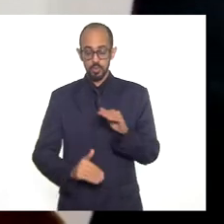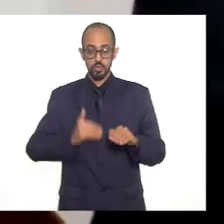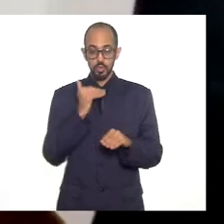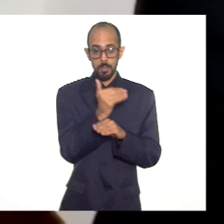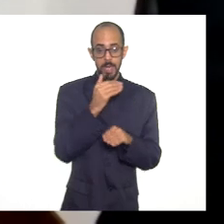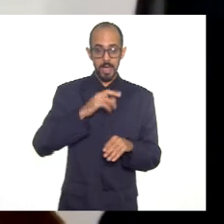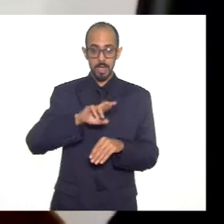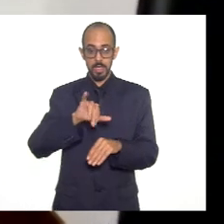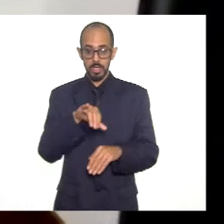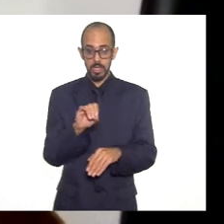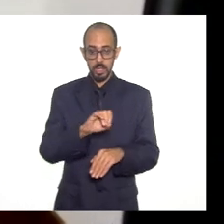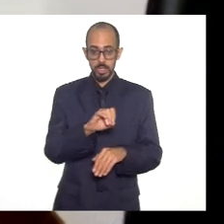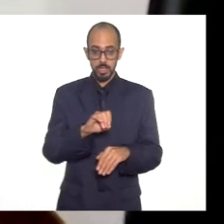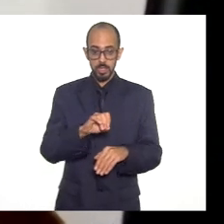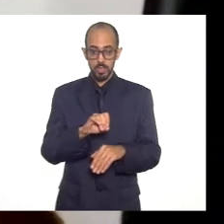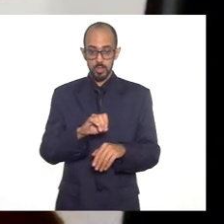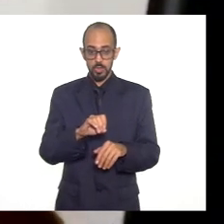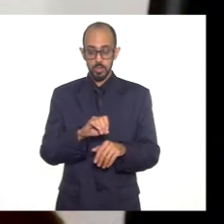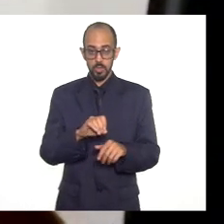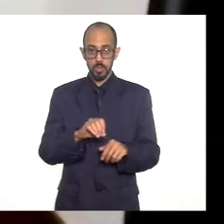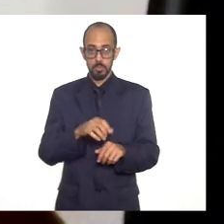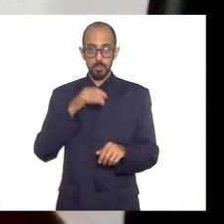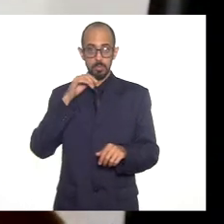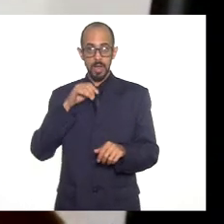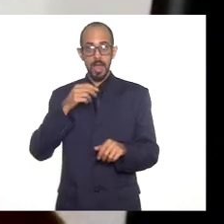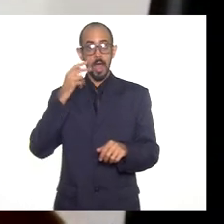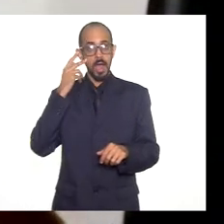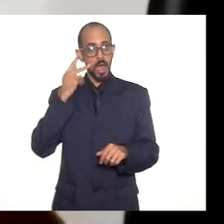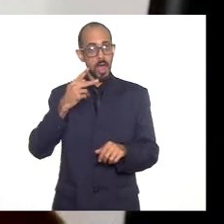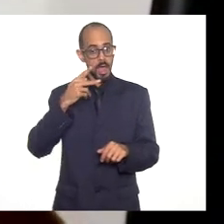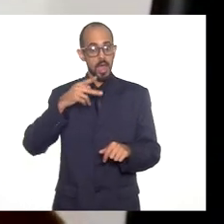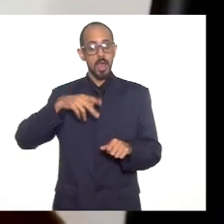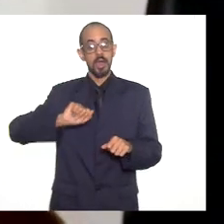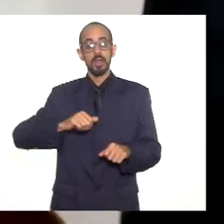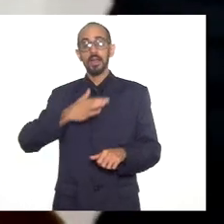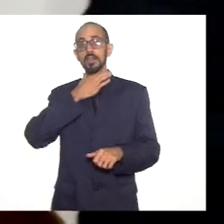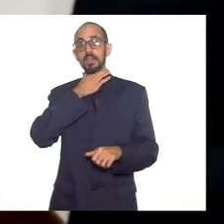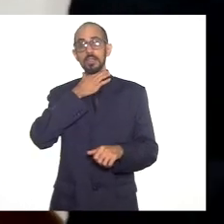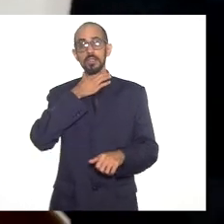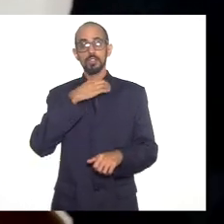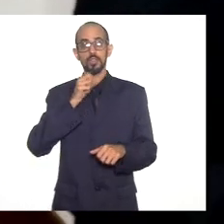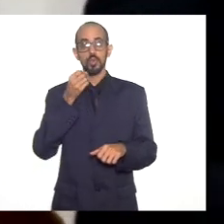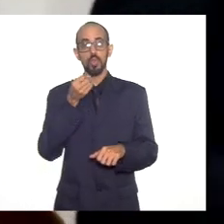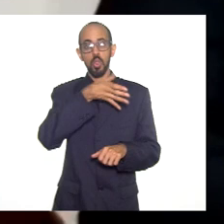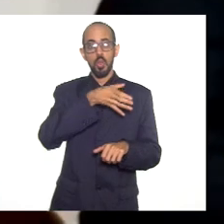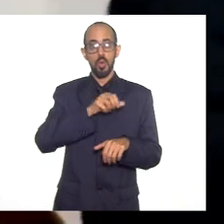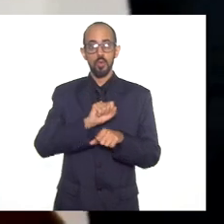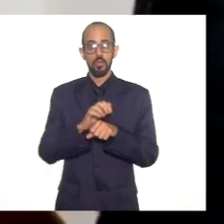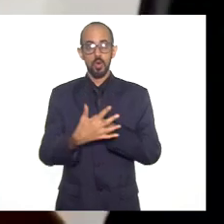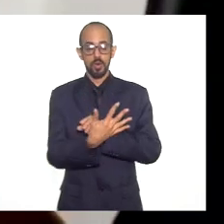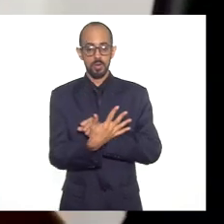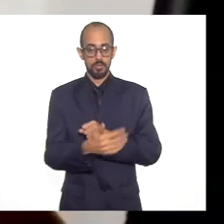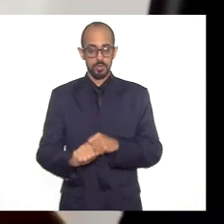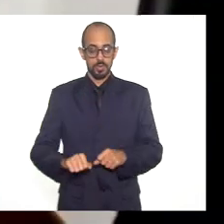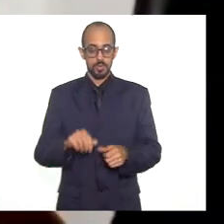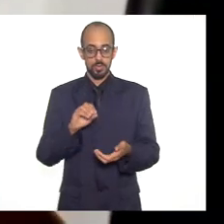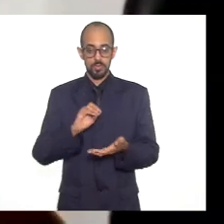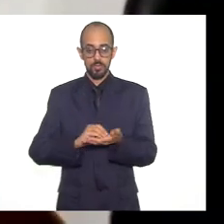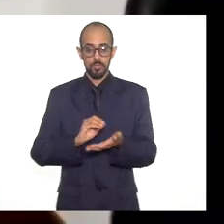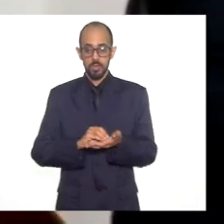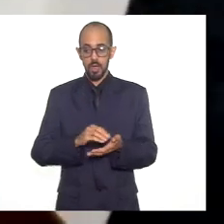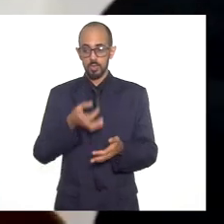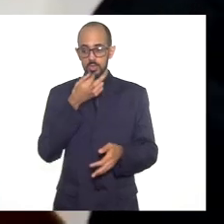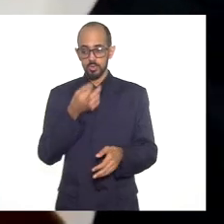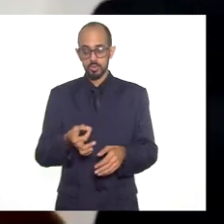de enfrentamento e combate à crise econômica causada pelas medidas de contenção da pandemia do novo coronavírus e da outras providências, pedindo de pareceres das